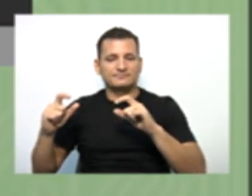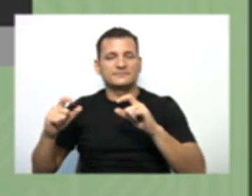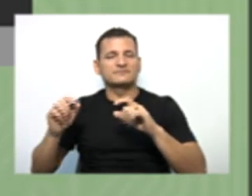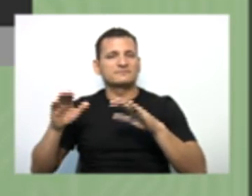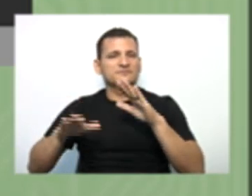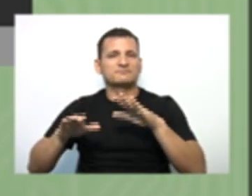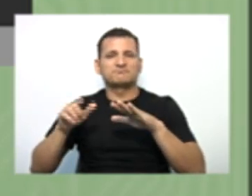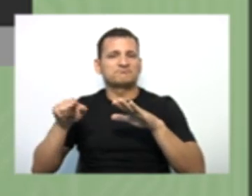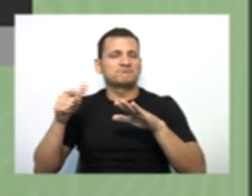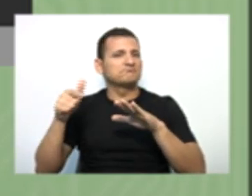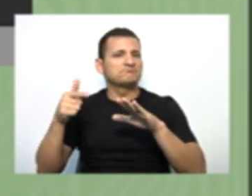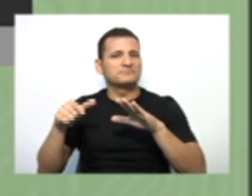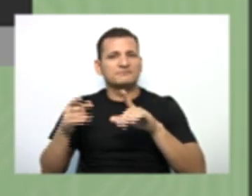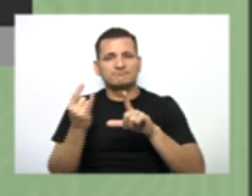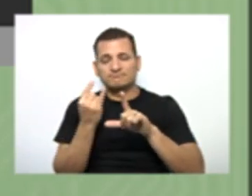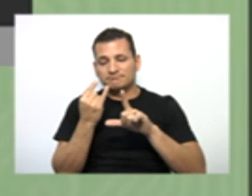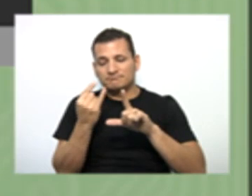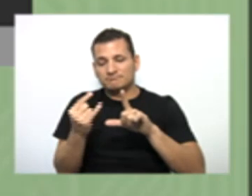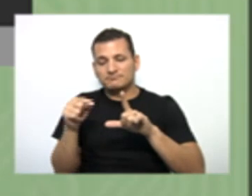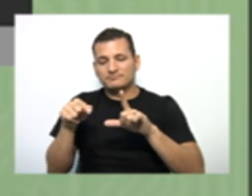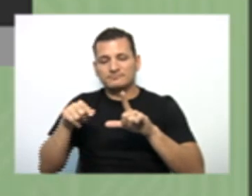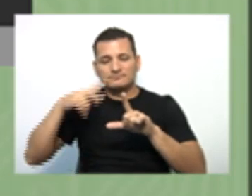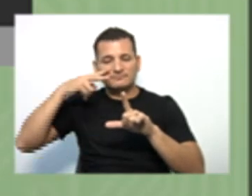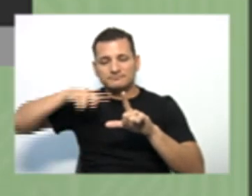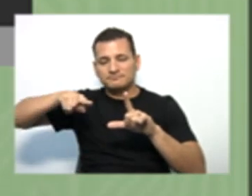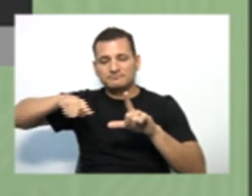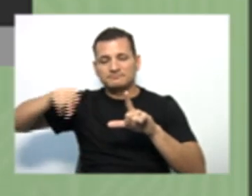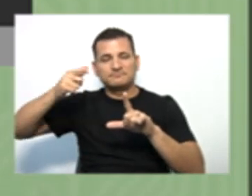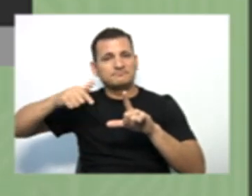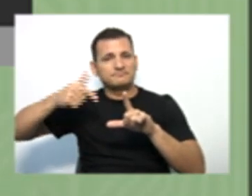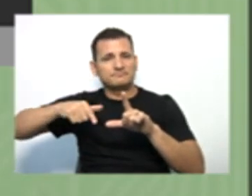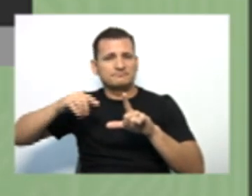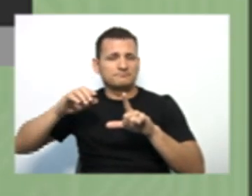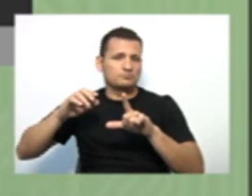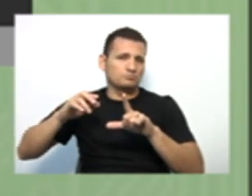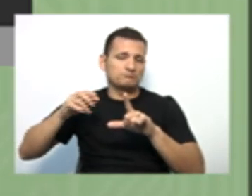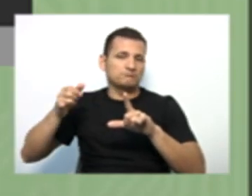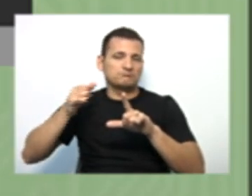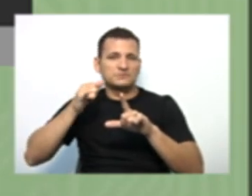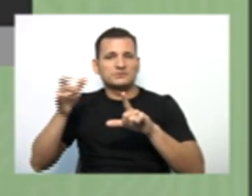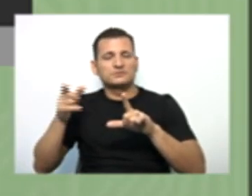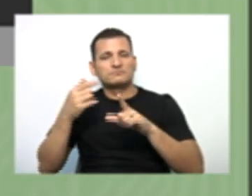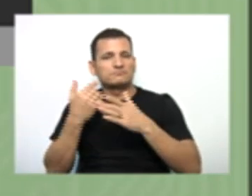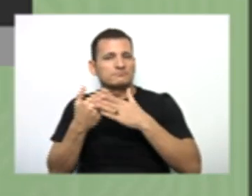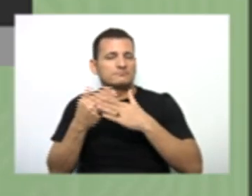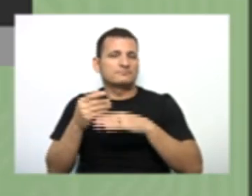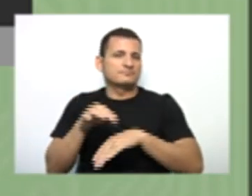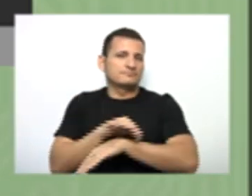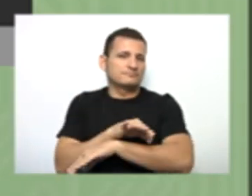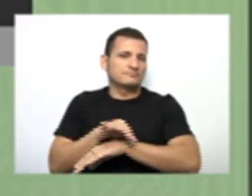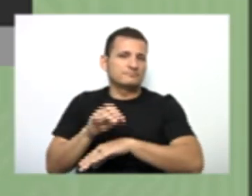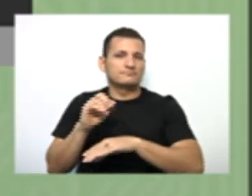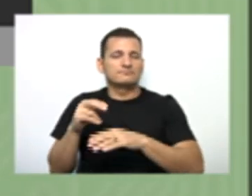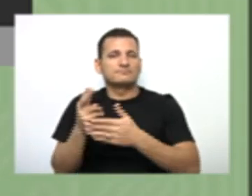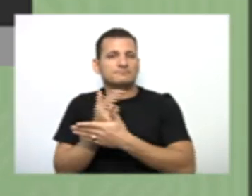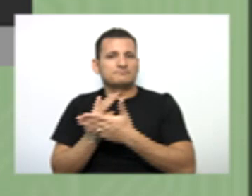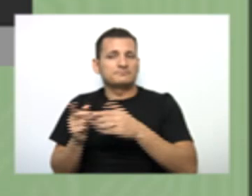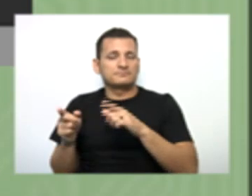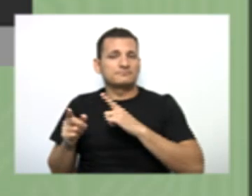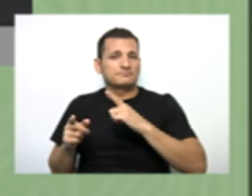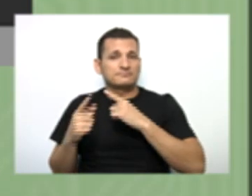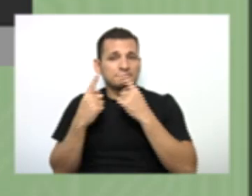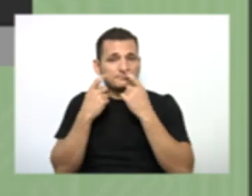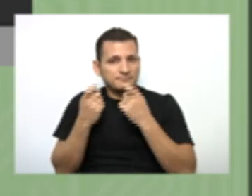não atrai o cliente em parar ali para ler e tal, a não sei que ele seja estudante de arquitetura ou design, e aí ele tenha realmente